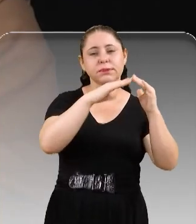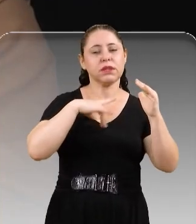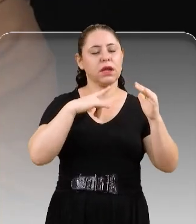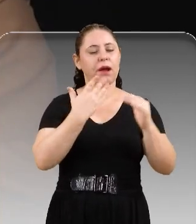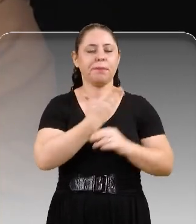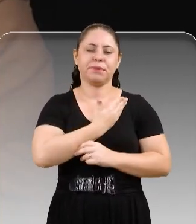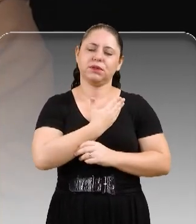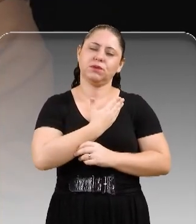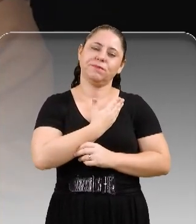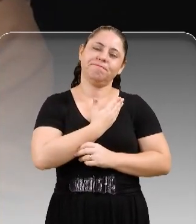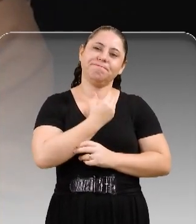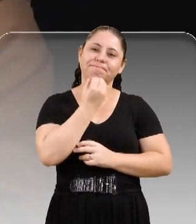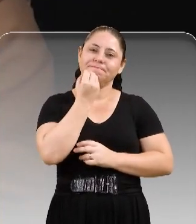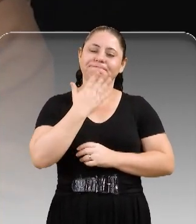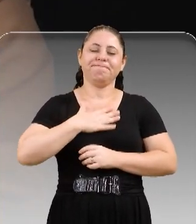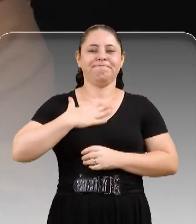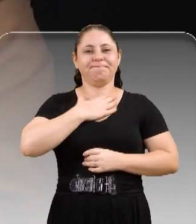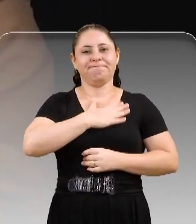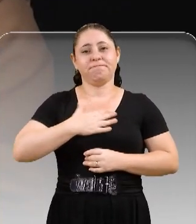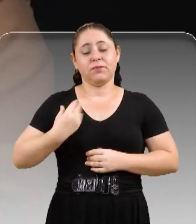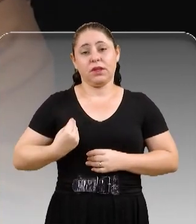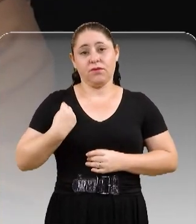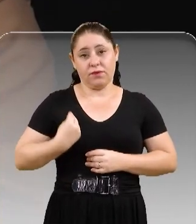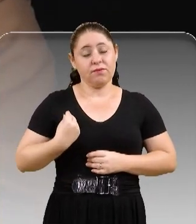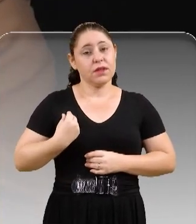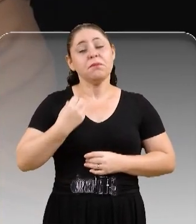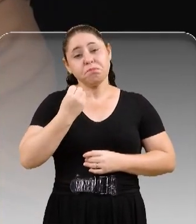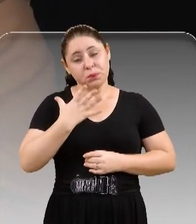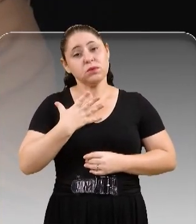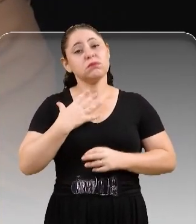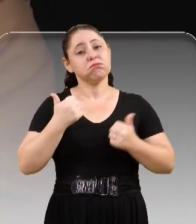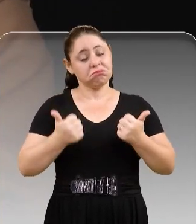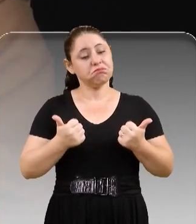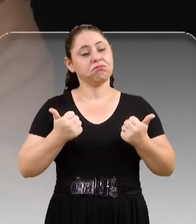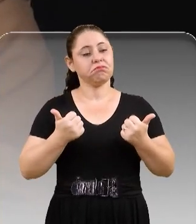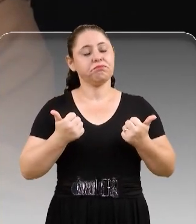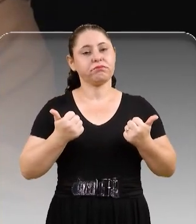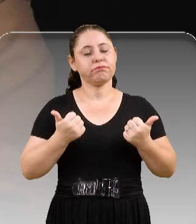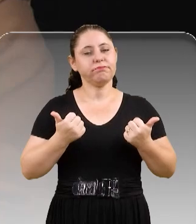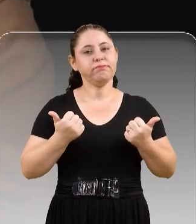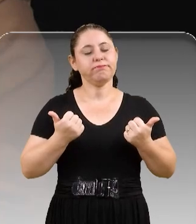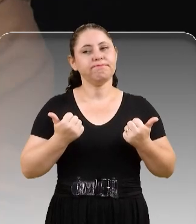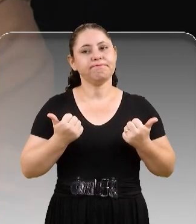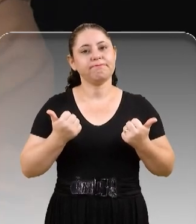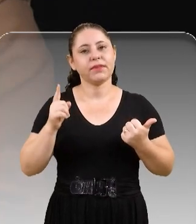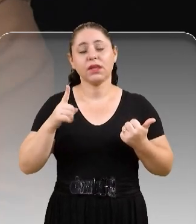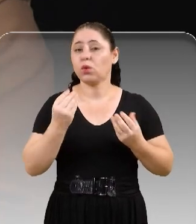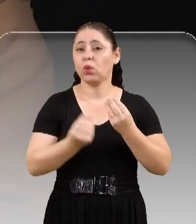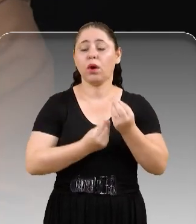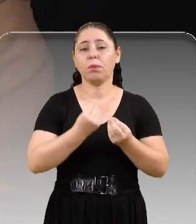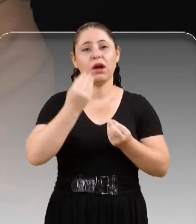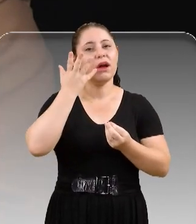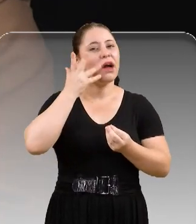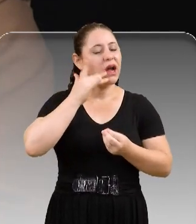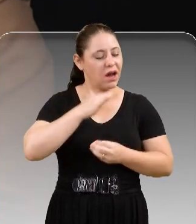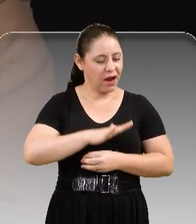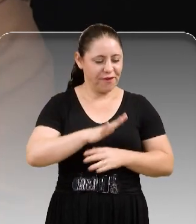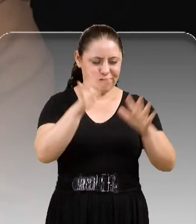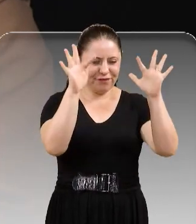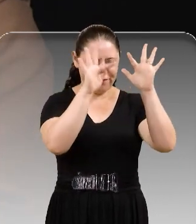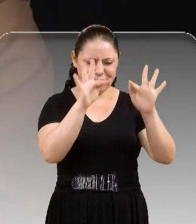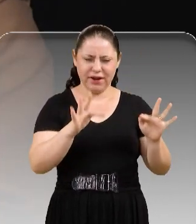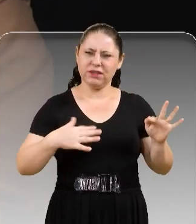formávamos uma amizade muito, muito gostosa. E vivenciávamos isso muito bem, muito bem. e de forma que foi uma infância